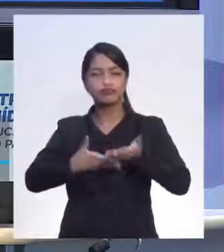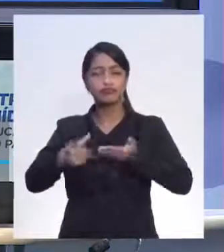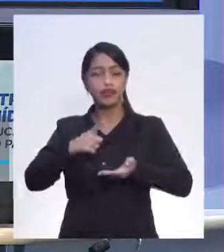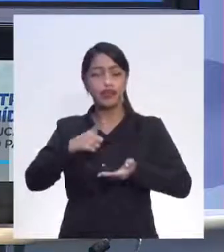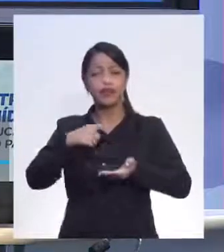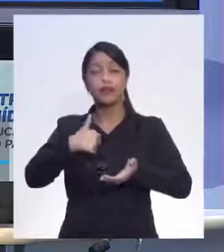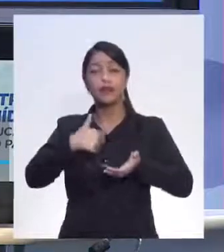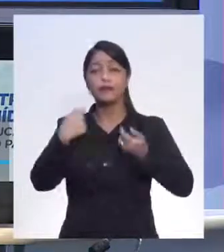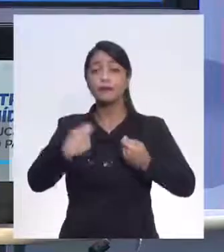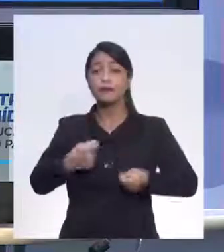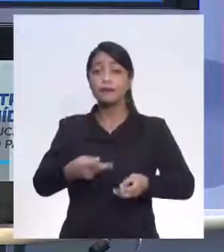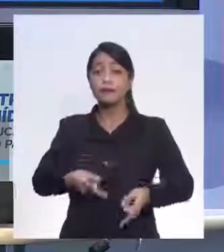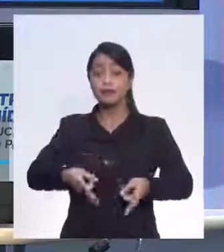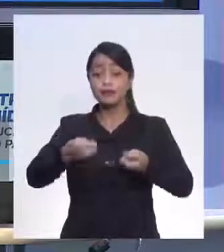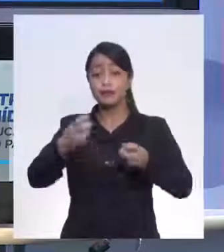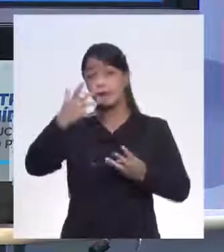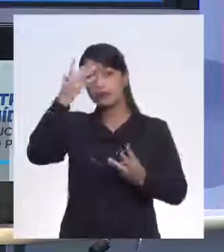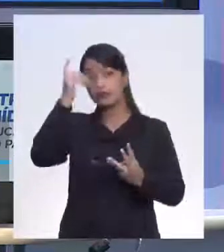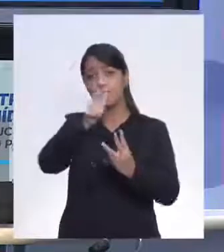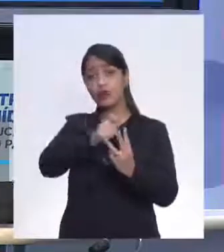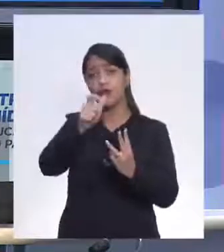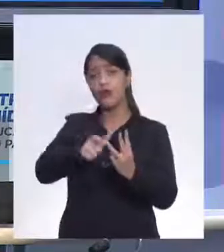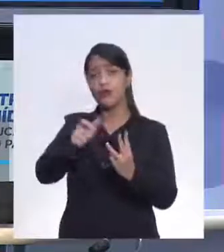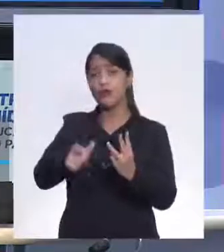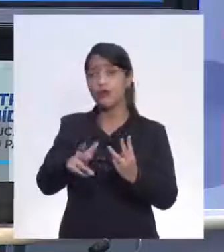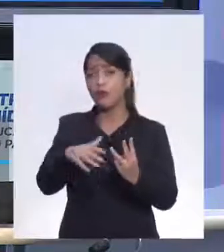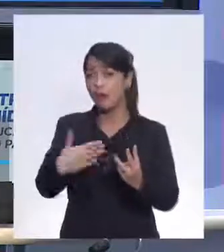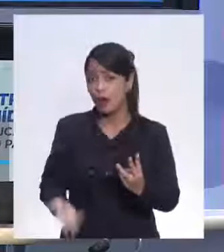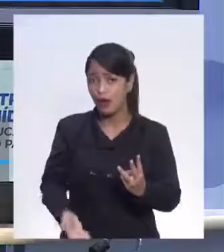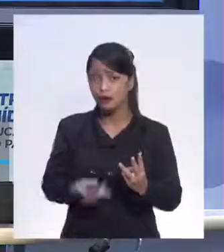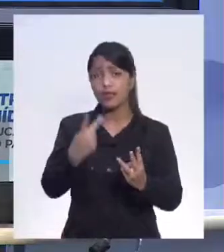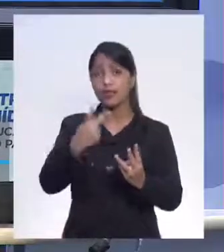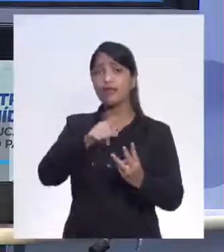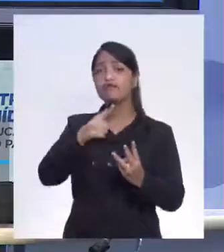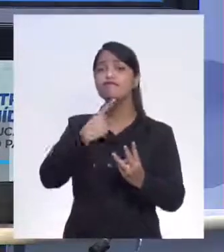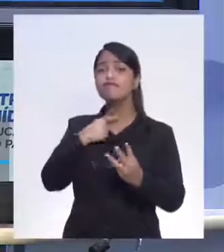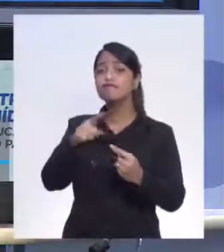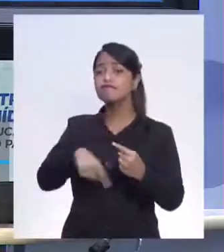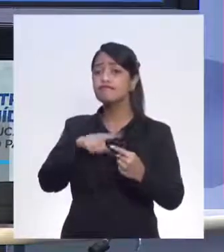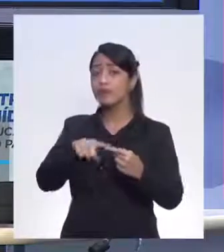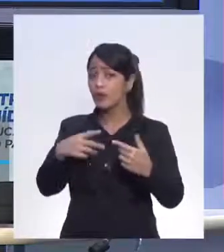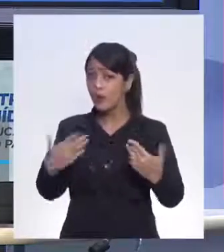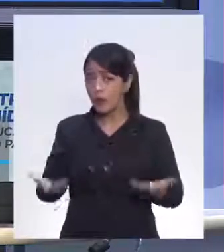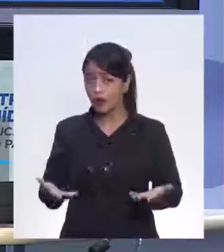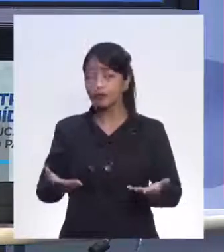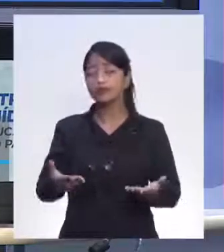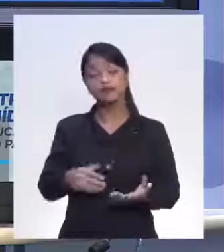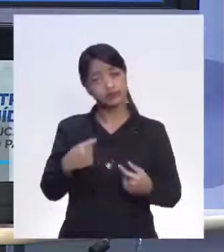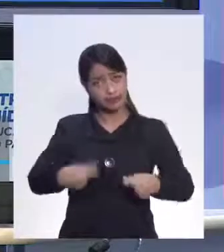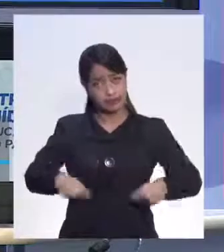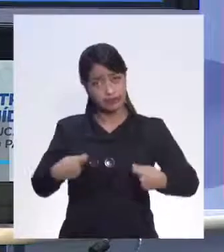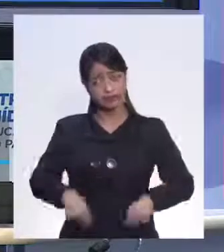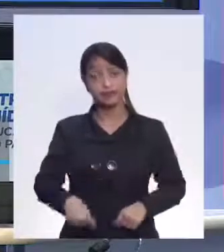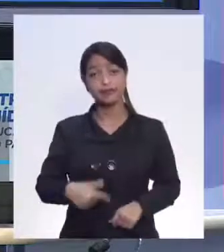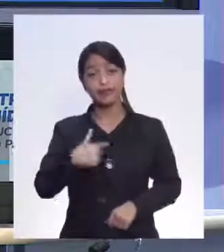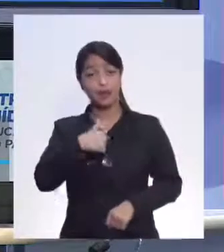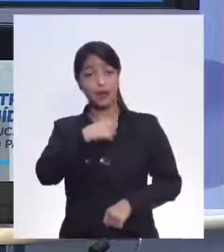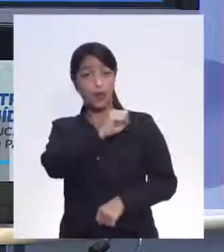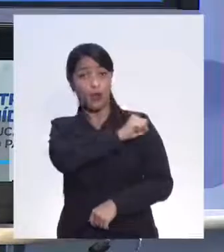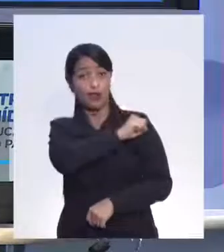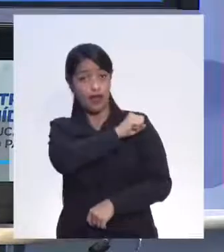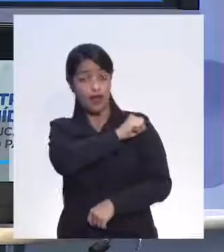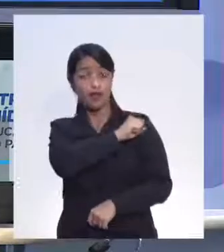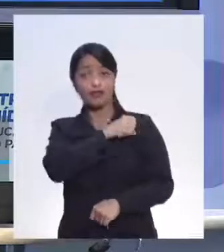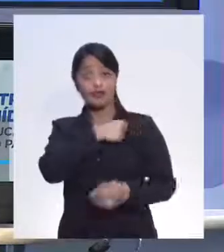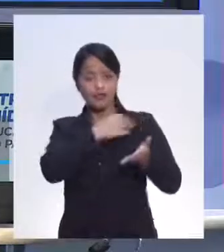cada um deles e que a gente coloque na leitura essas intenções. Porque não é porque a gente está no 8º ano que a gente não pode se divertir com esse tipo